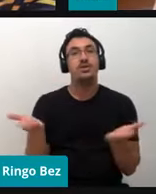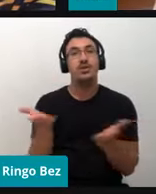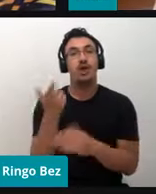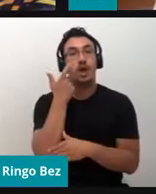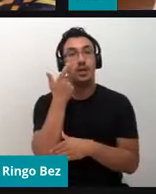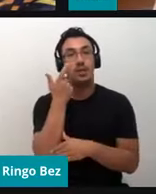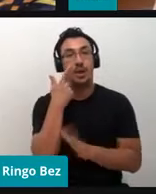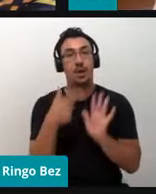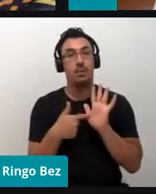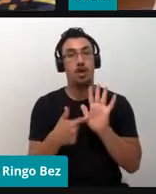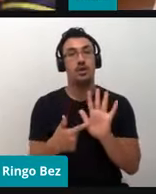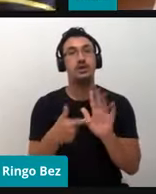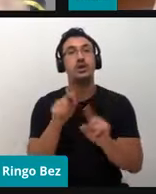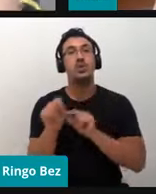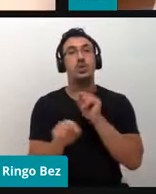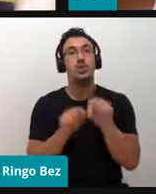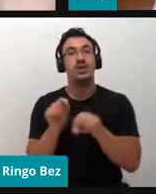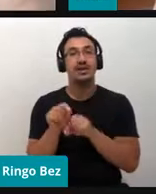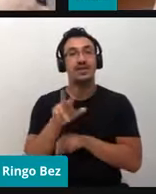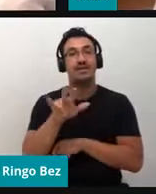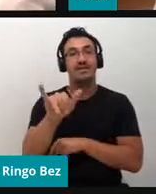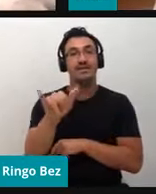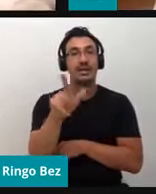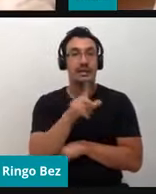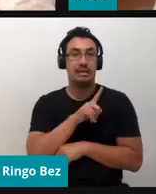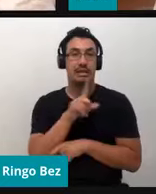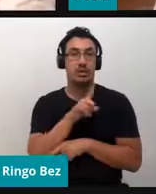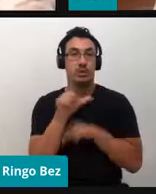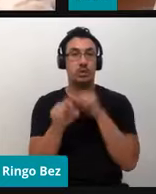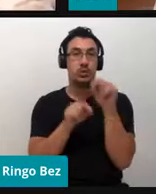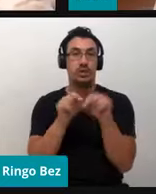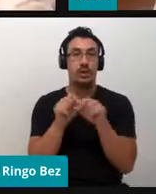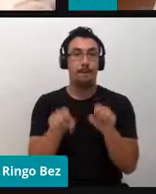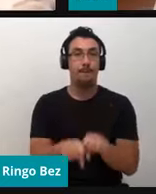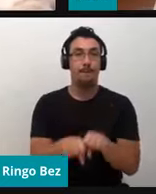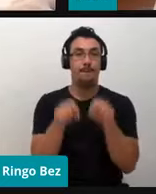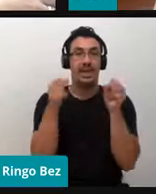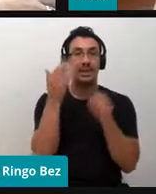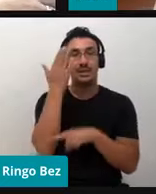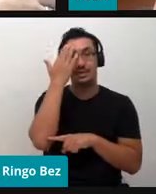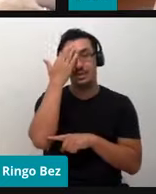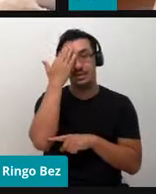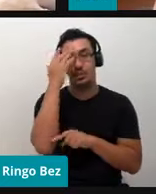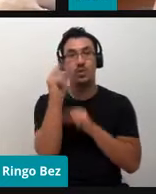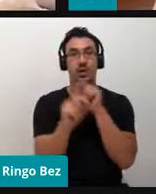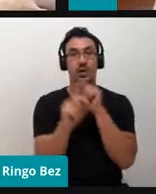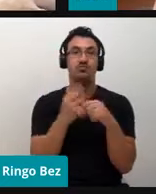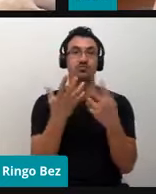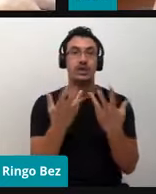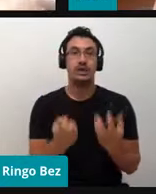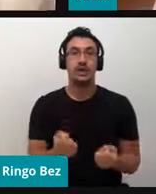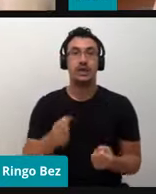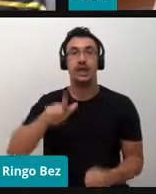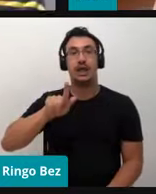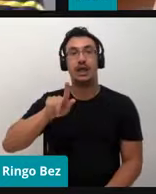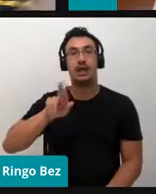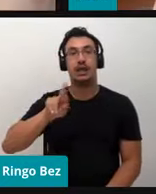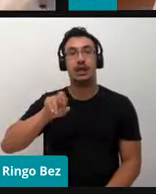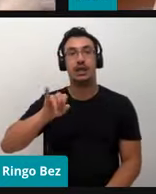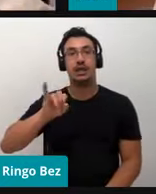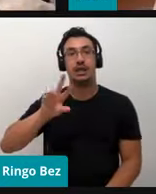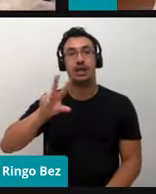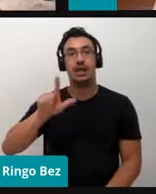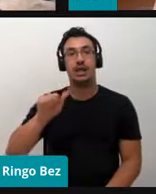nos dizer, que vai nos tentar empurrar a legalização da grilagem. Então, a primeira